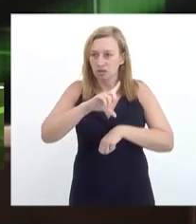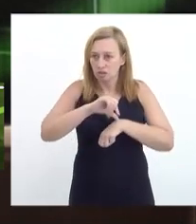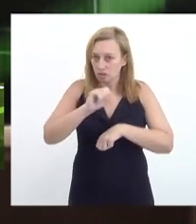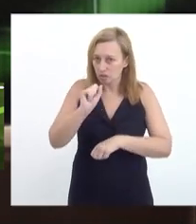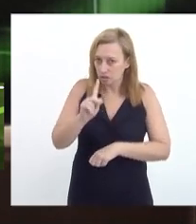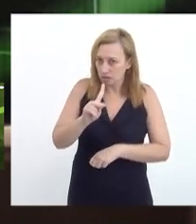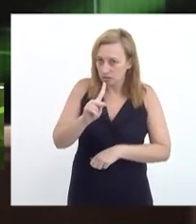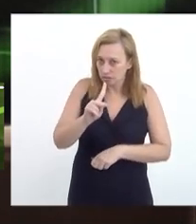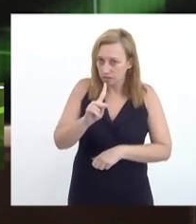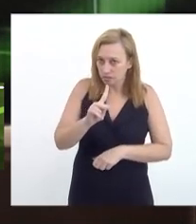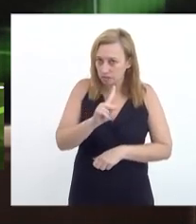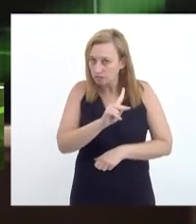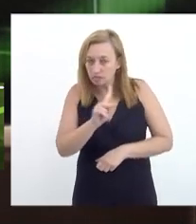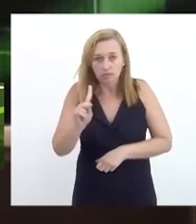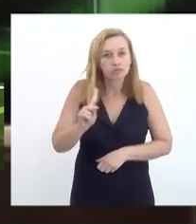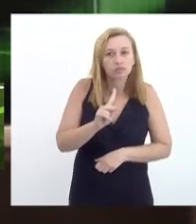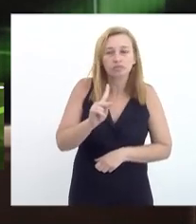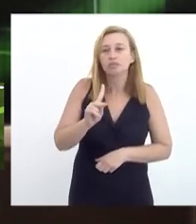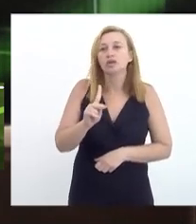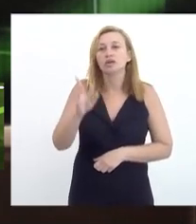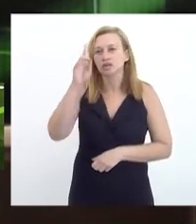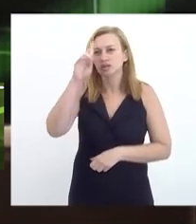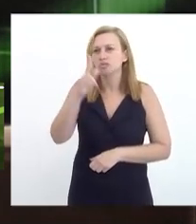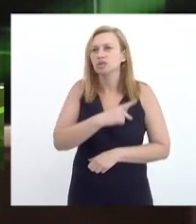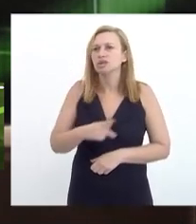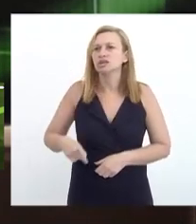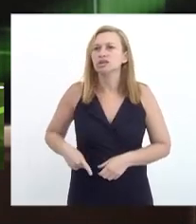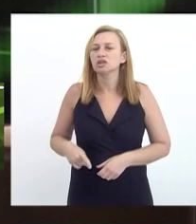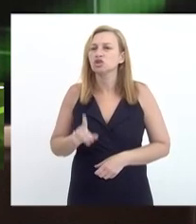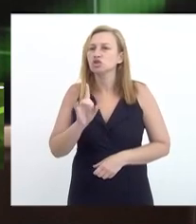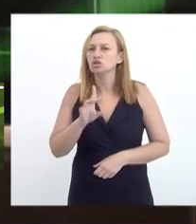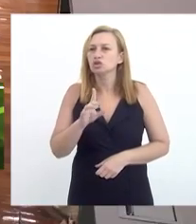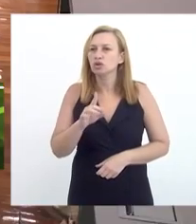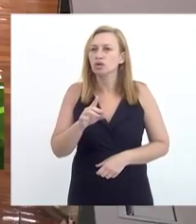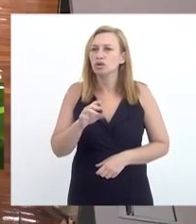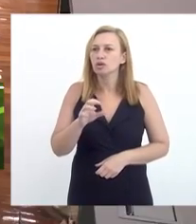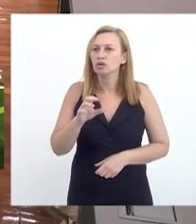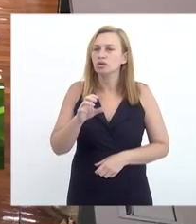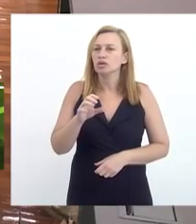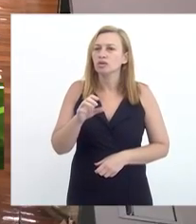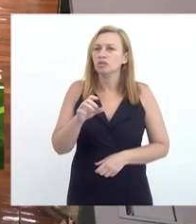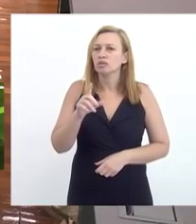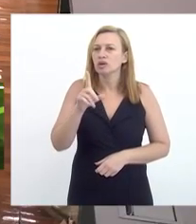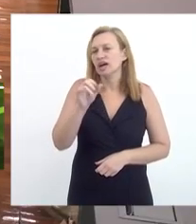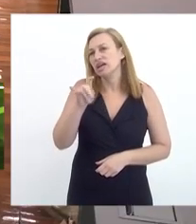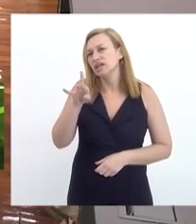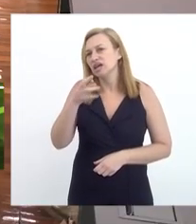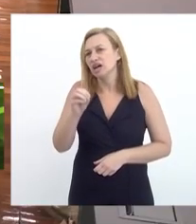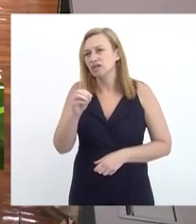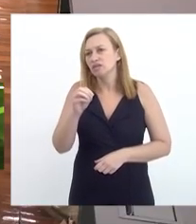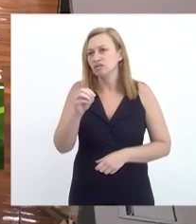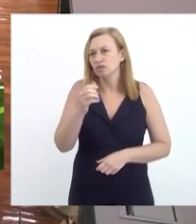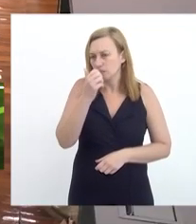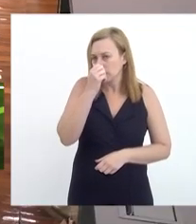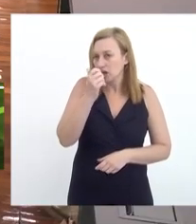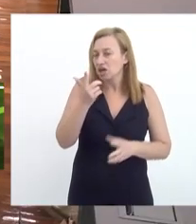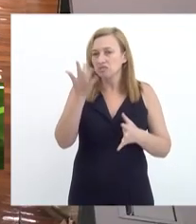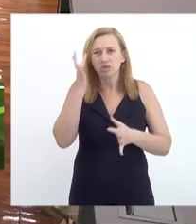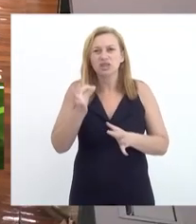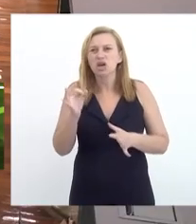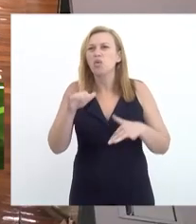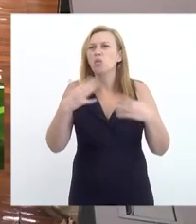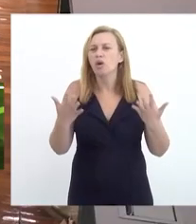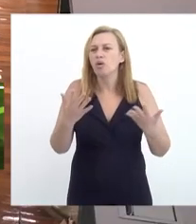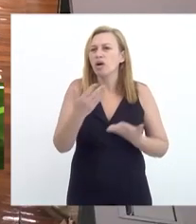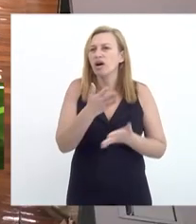Ok? Presidente Só porque o calendário Ficou apertado Eu não sei exatamente Qual é a viagem Que o governador Vai fazer Mas